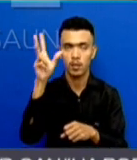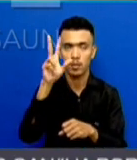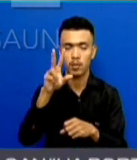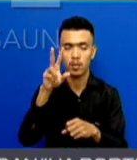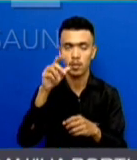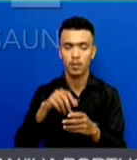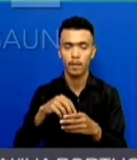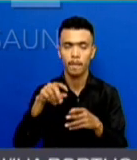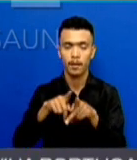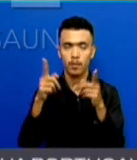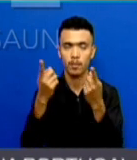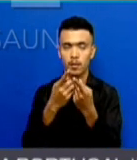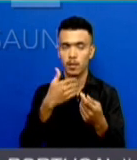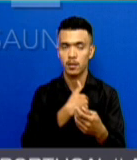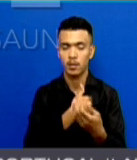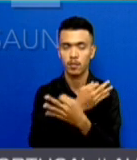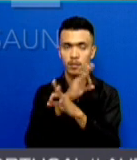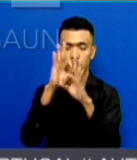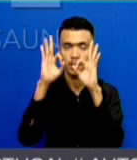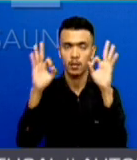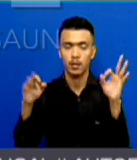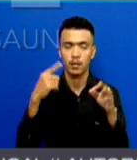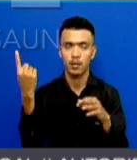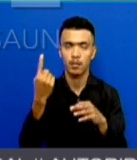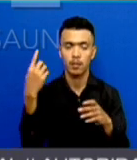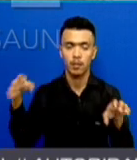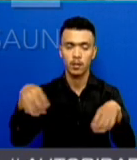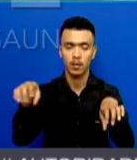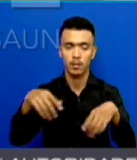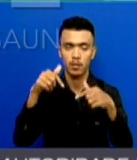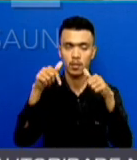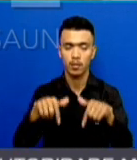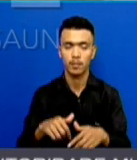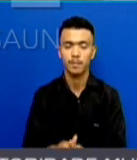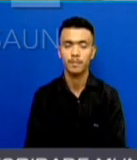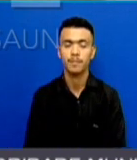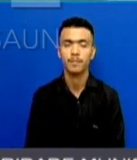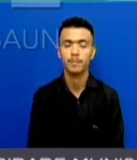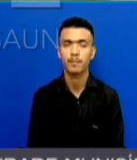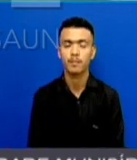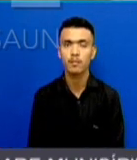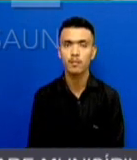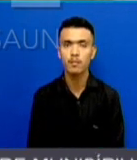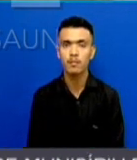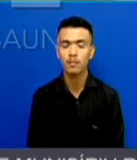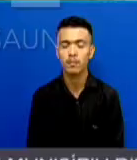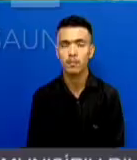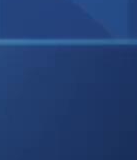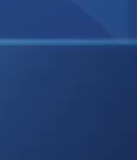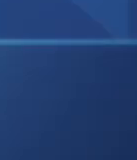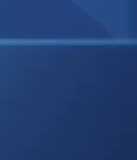empresa construtora sida finaliza na fatin obra refere. Usi waikusi, exidio nono, Berta Teali.